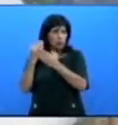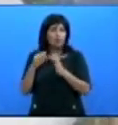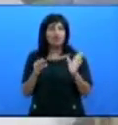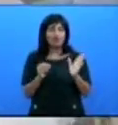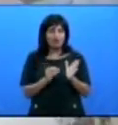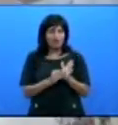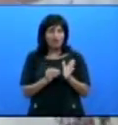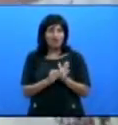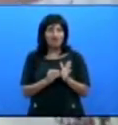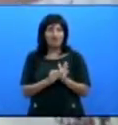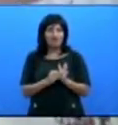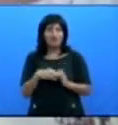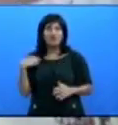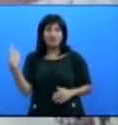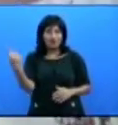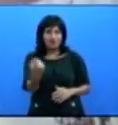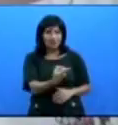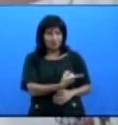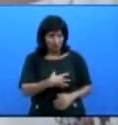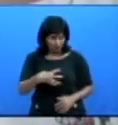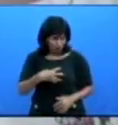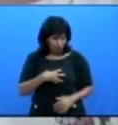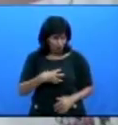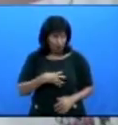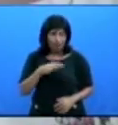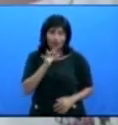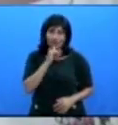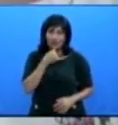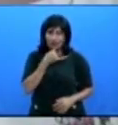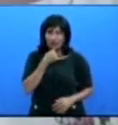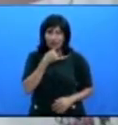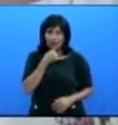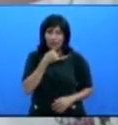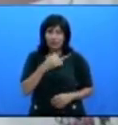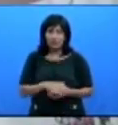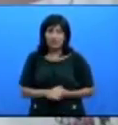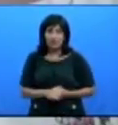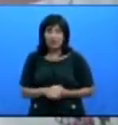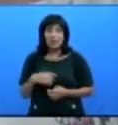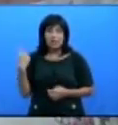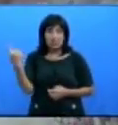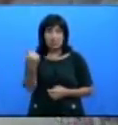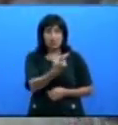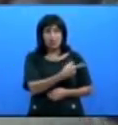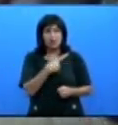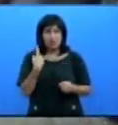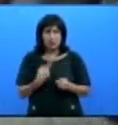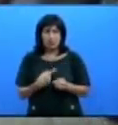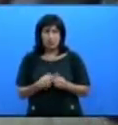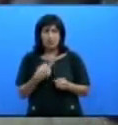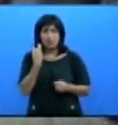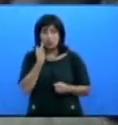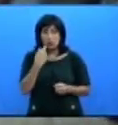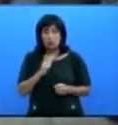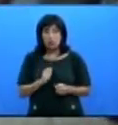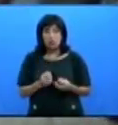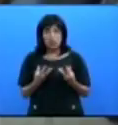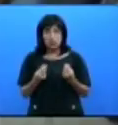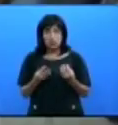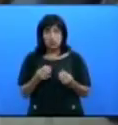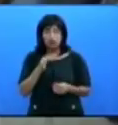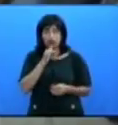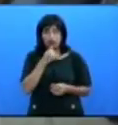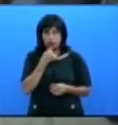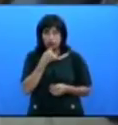convívio, uma coisa que deixou bastante triste a nossa comunidade como um todo. Fica aqui a